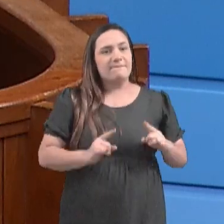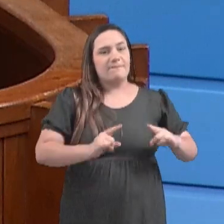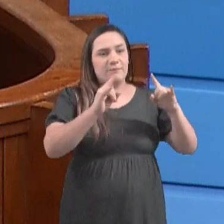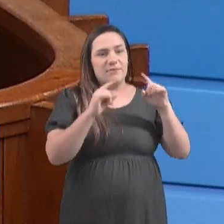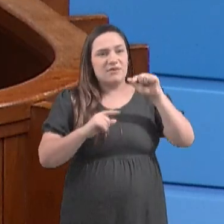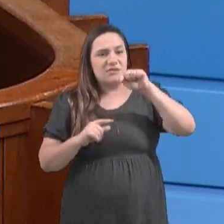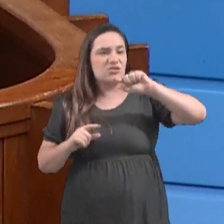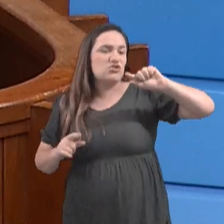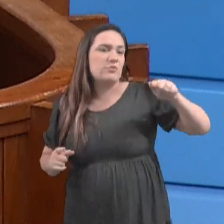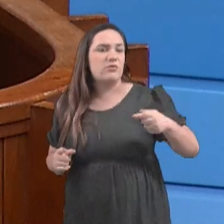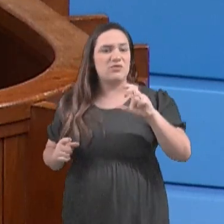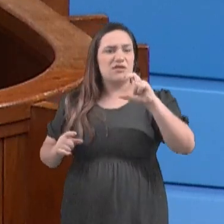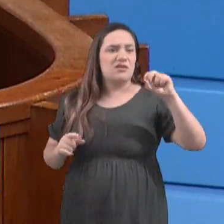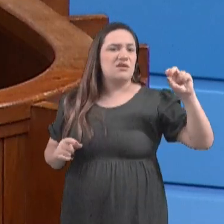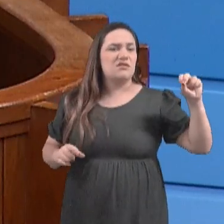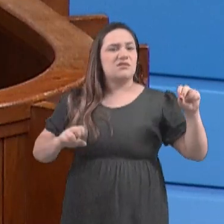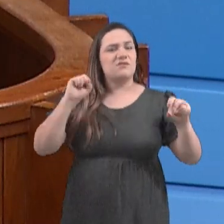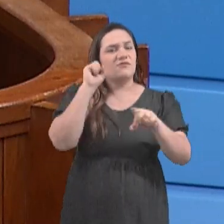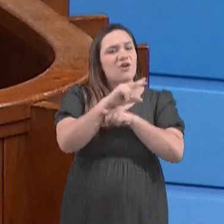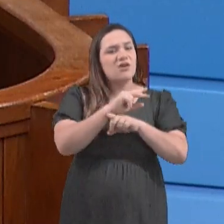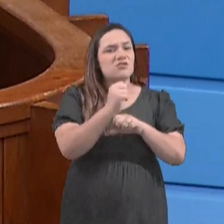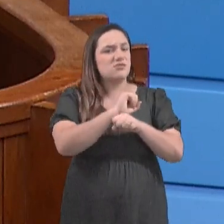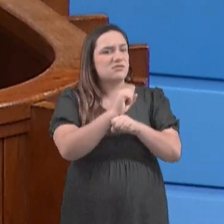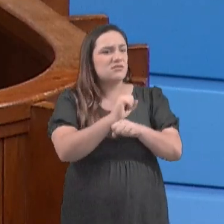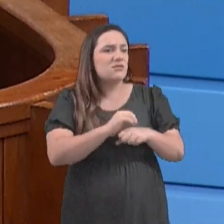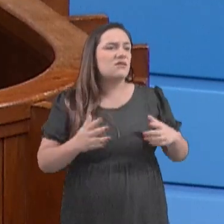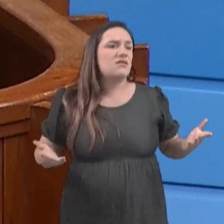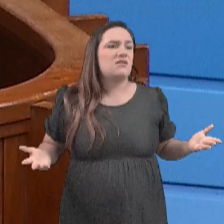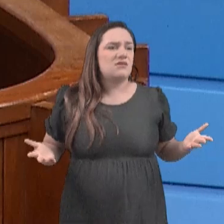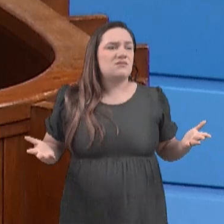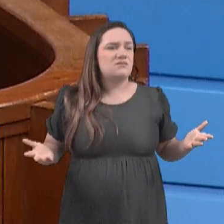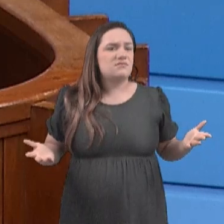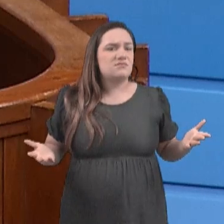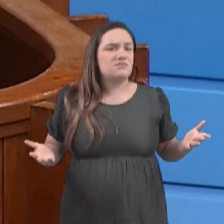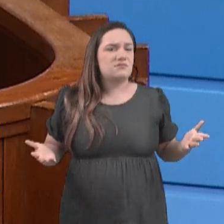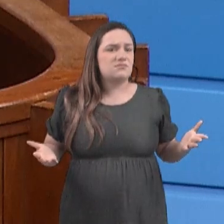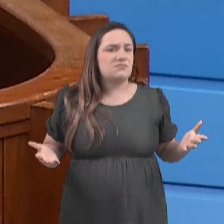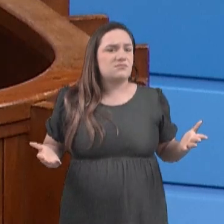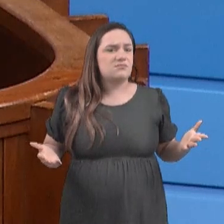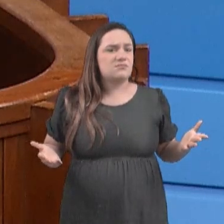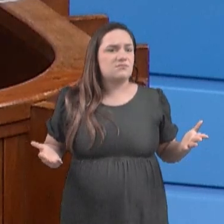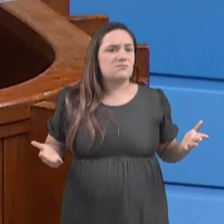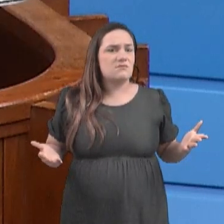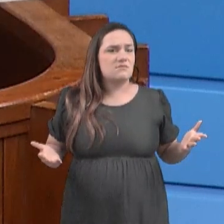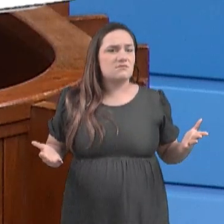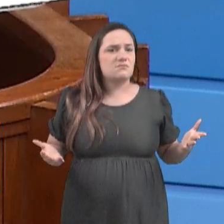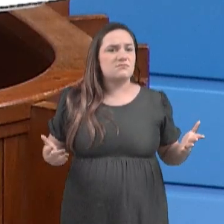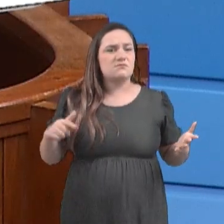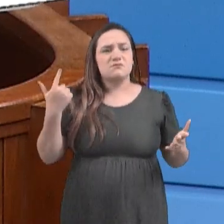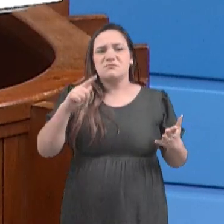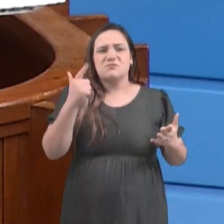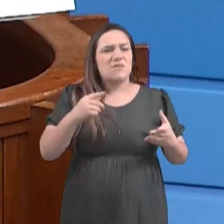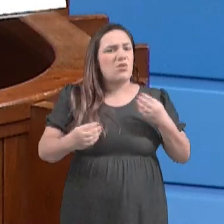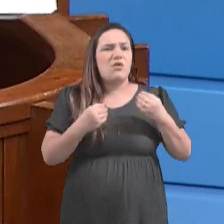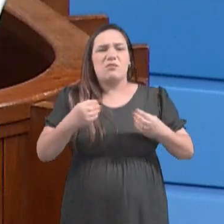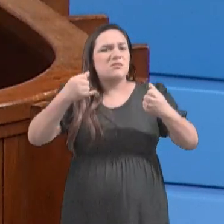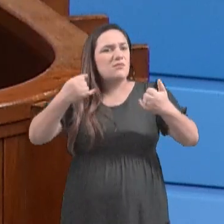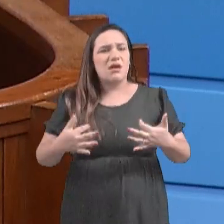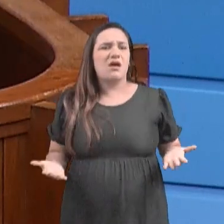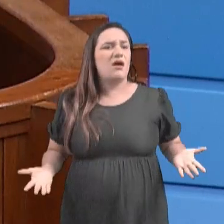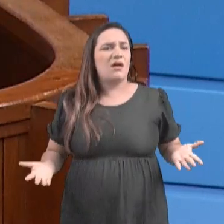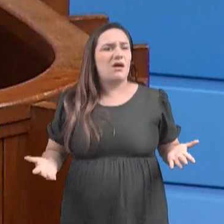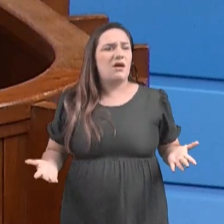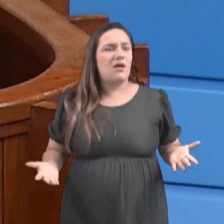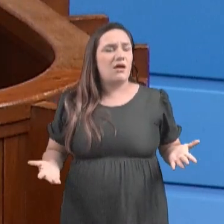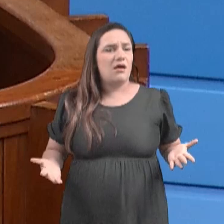7.500 vagas de estacionamento, não tem absolutamente nenhum cabimento, nenhum.